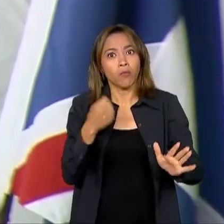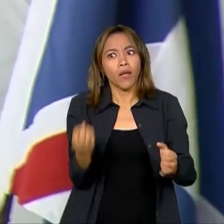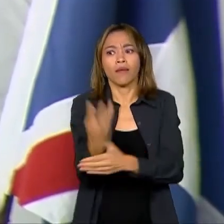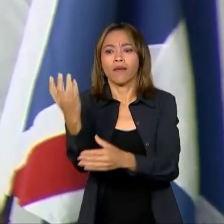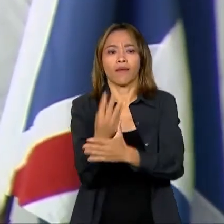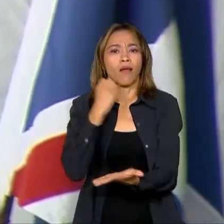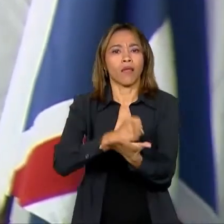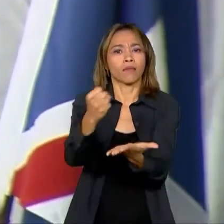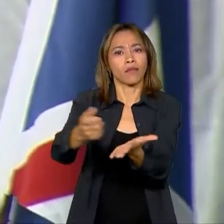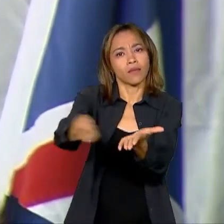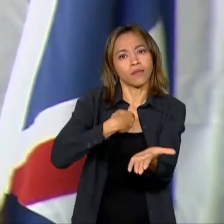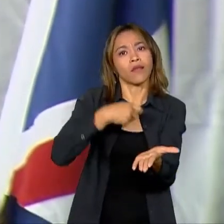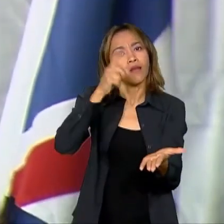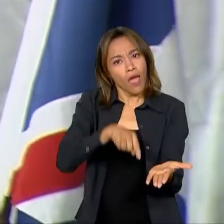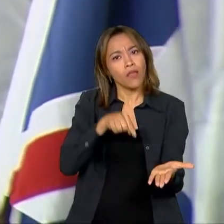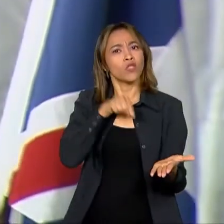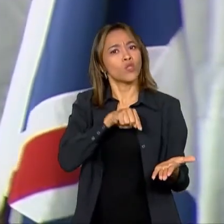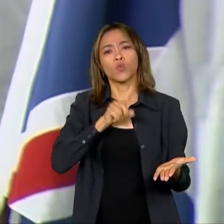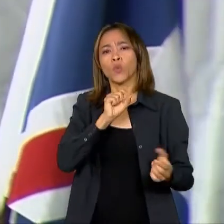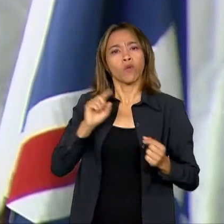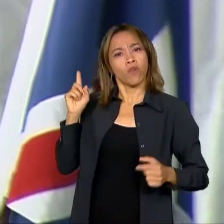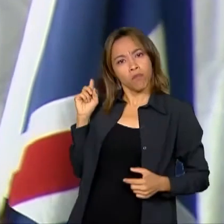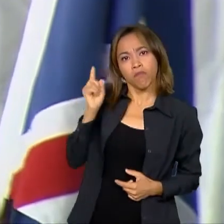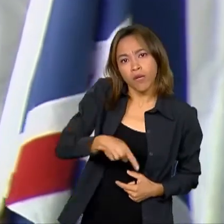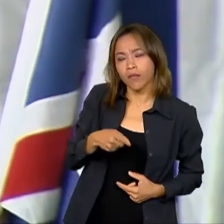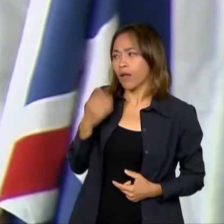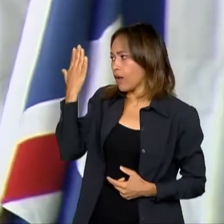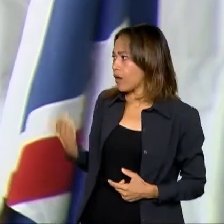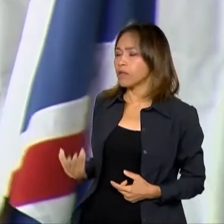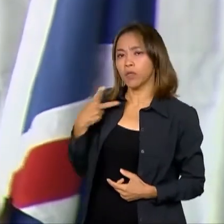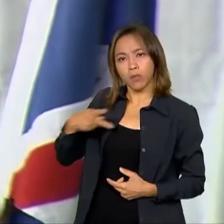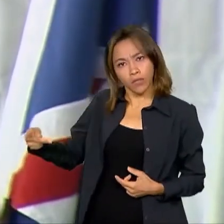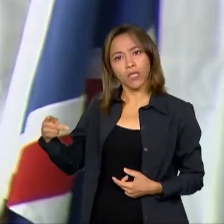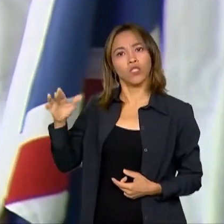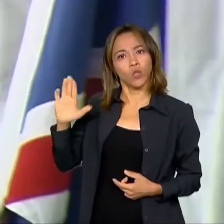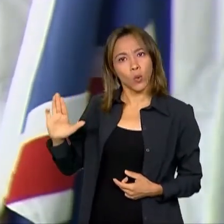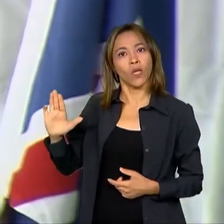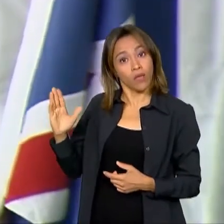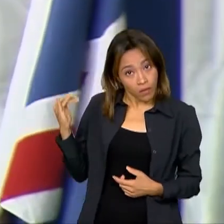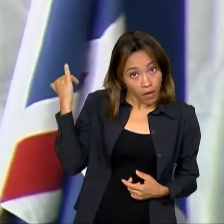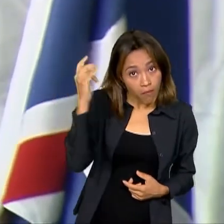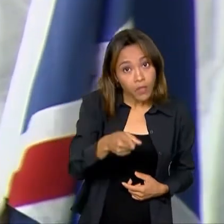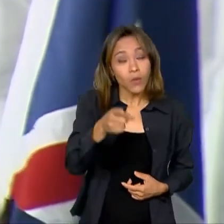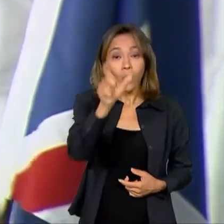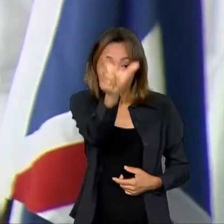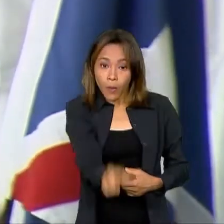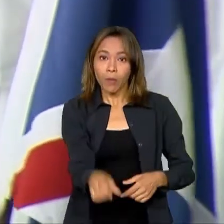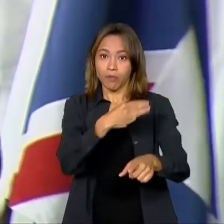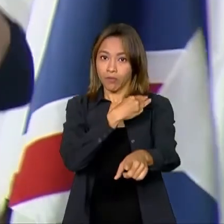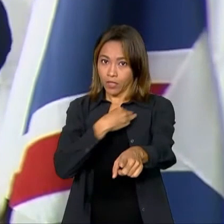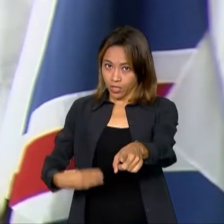trabalho assinado. E foi uma determinação do presidente da República para a sua ministra do Orçamento, que sou eu. Ele disse para